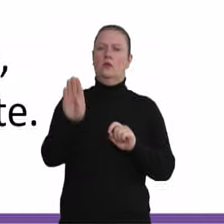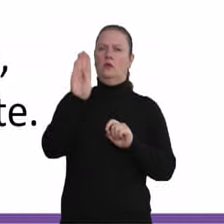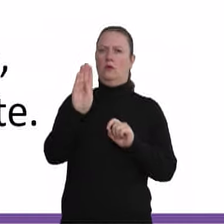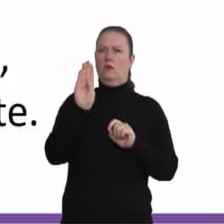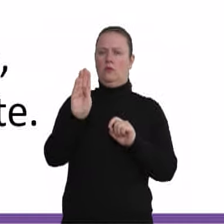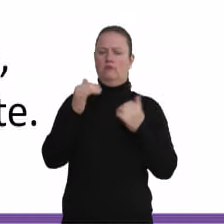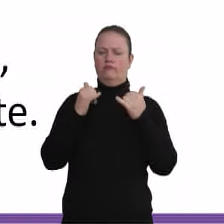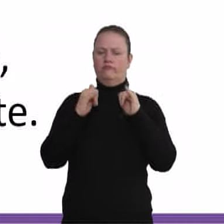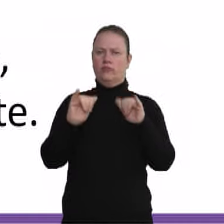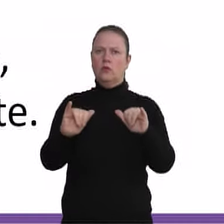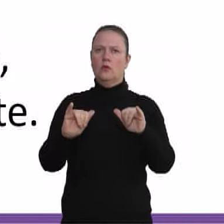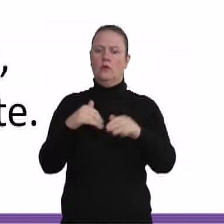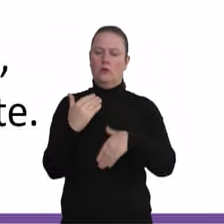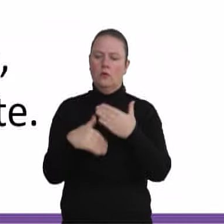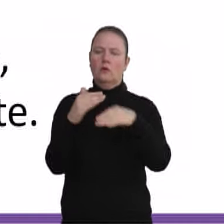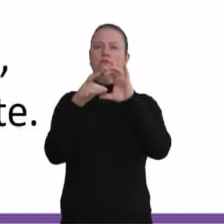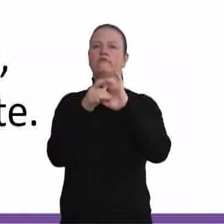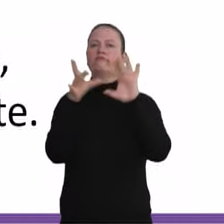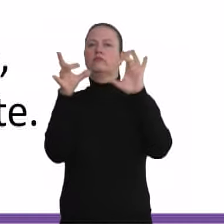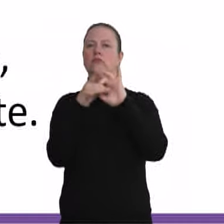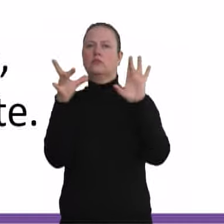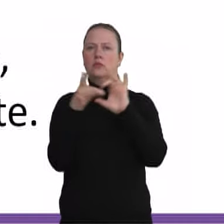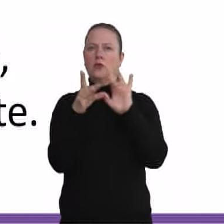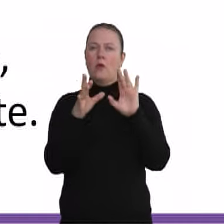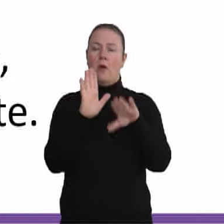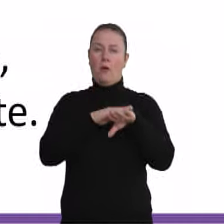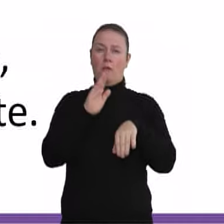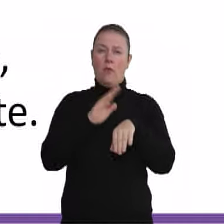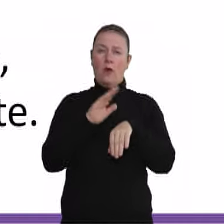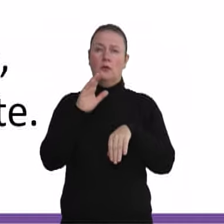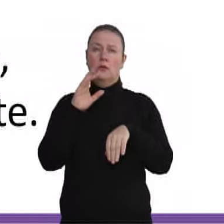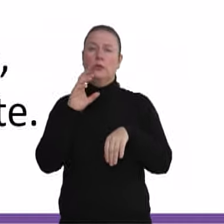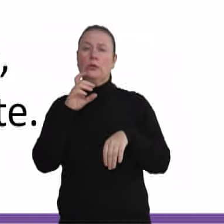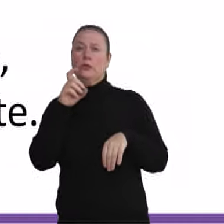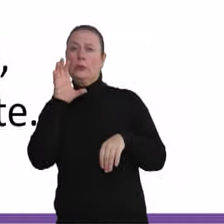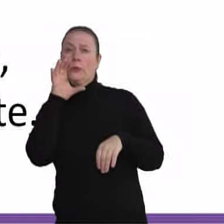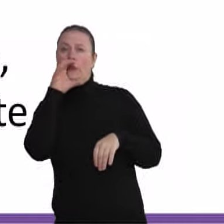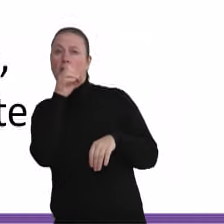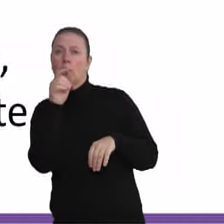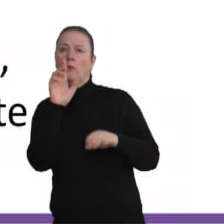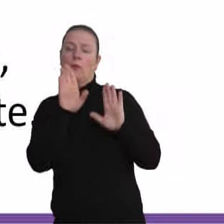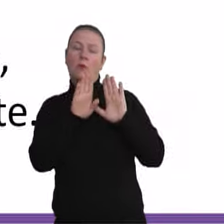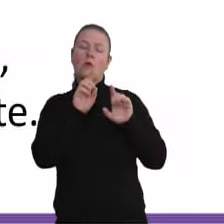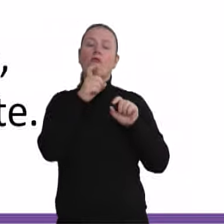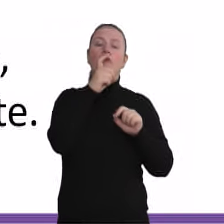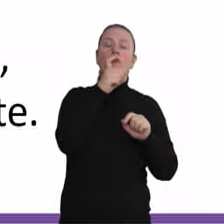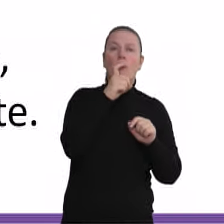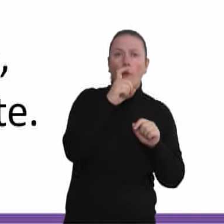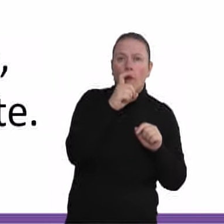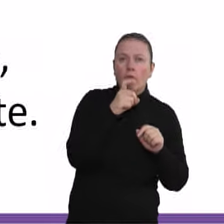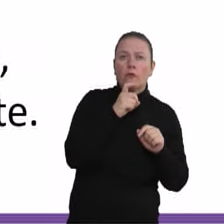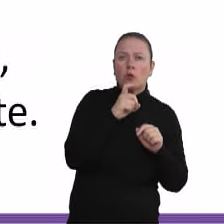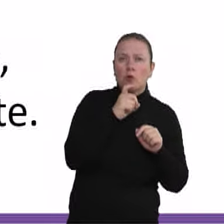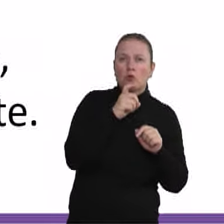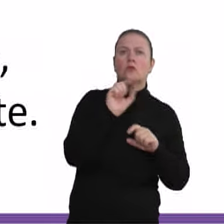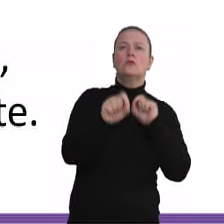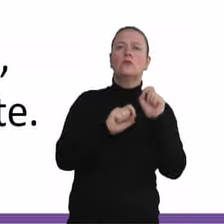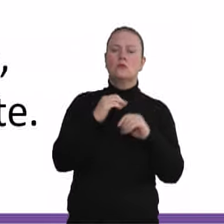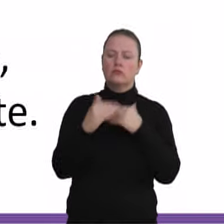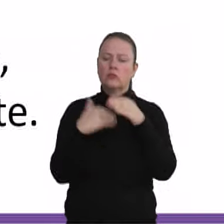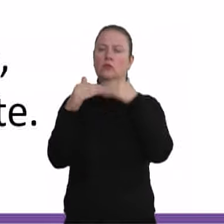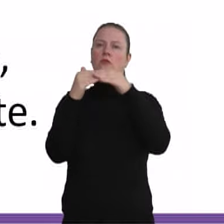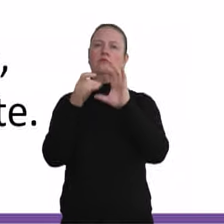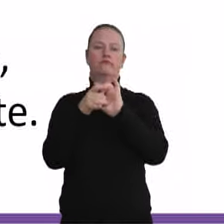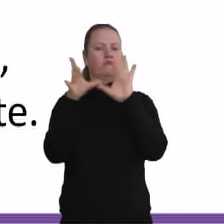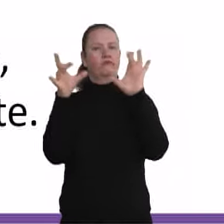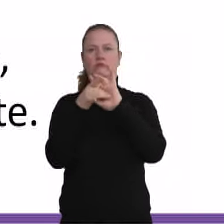térmico avançando espontaneamente do corpo mais quente para o corpo mais frio. E letra C, fluxo térmico avançando